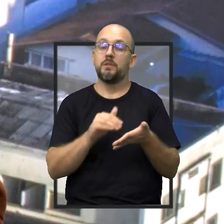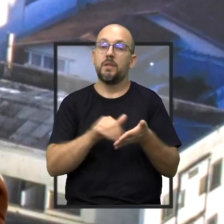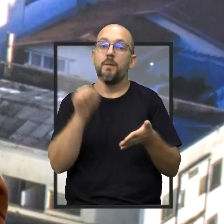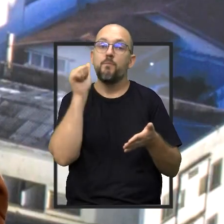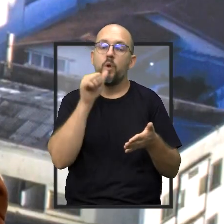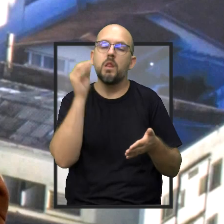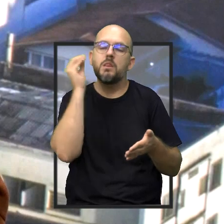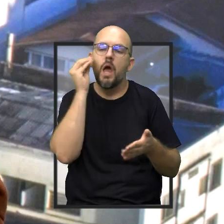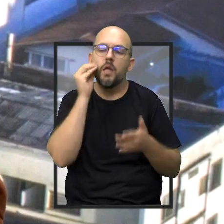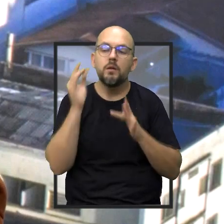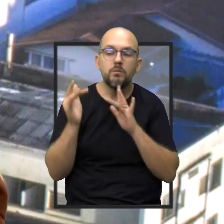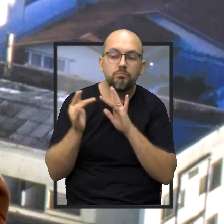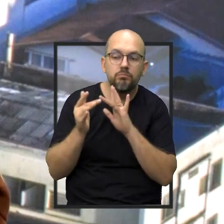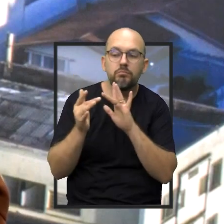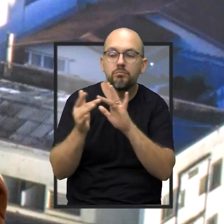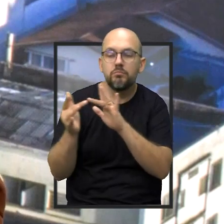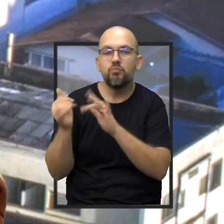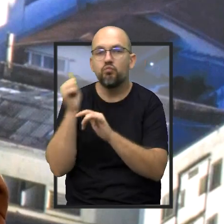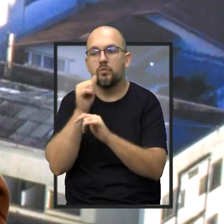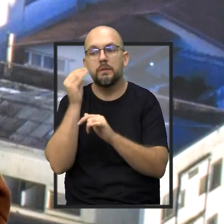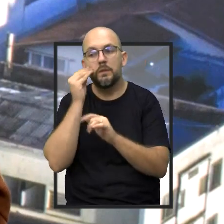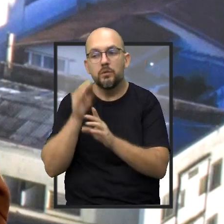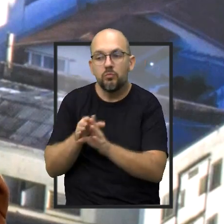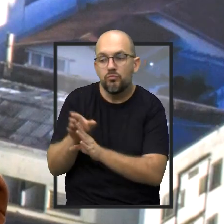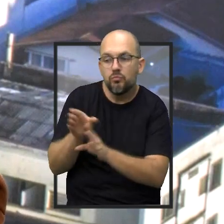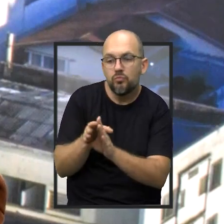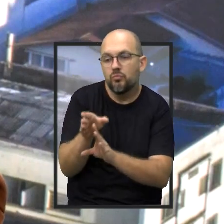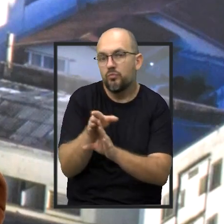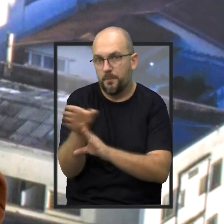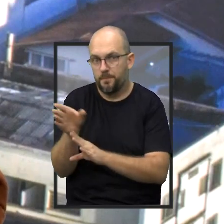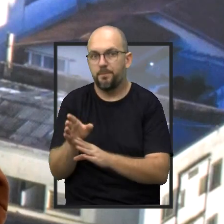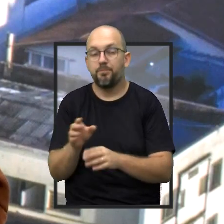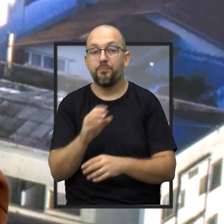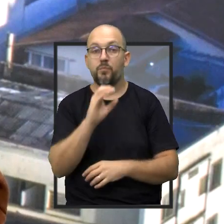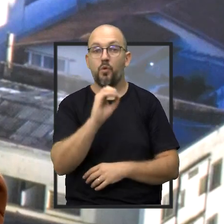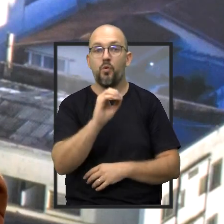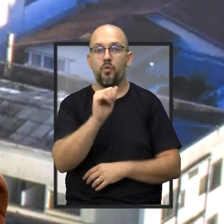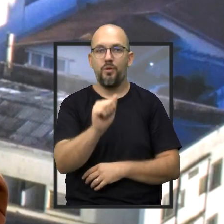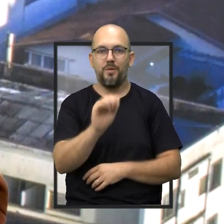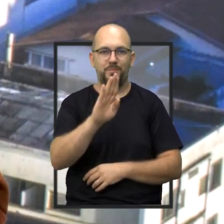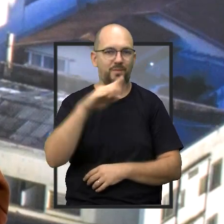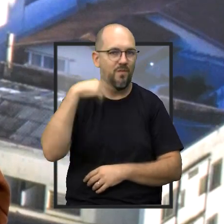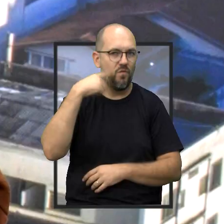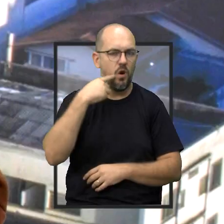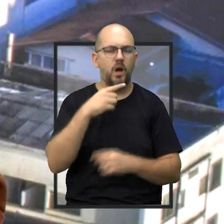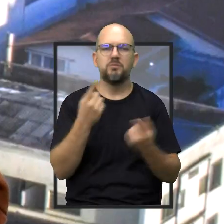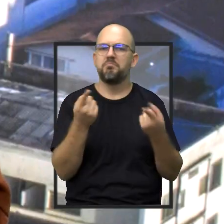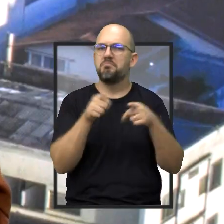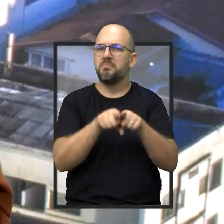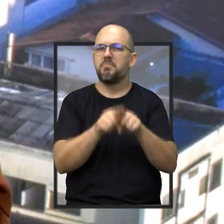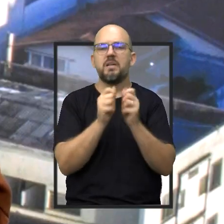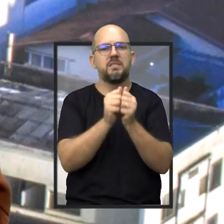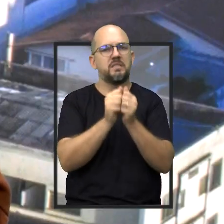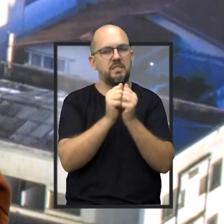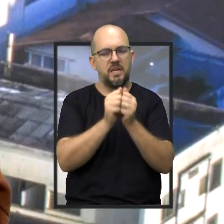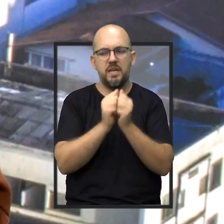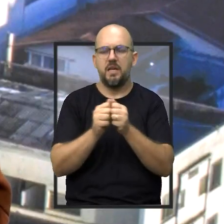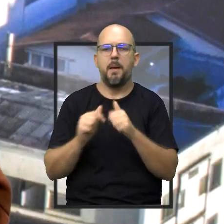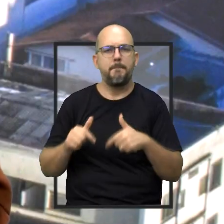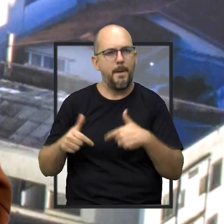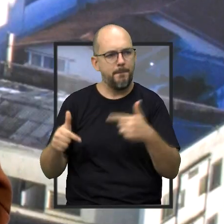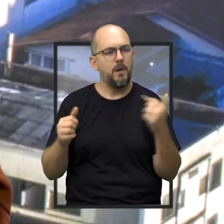aproximar dessas mulheres, dando suporte, dando orientação. A OAB é uma parceira de todas as ações que a